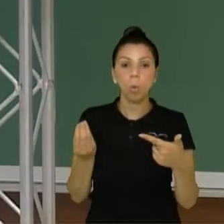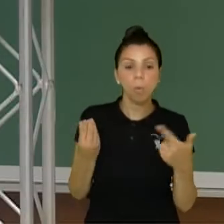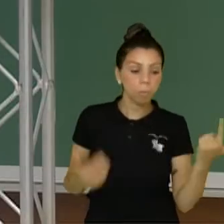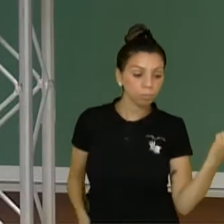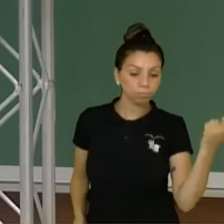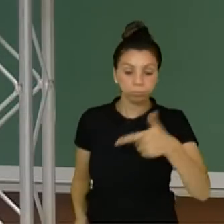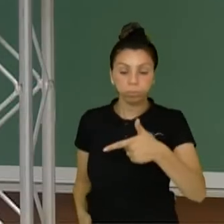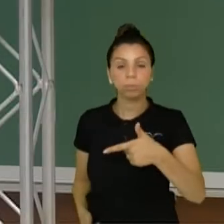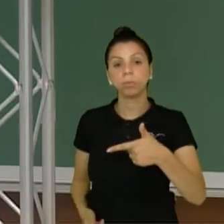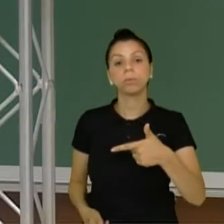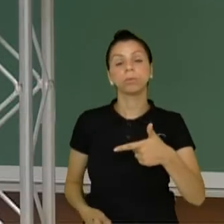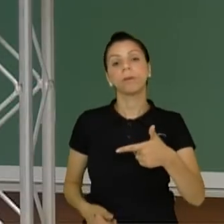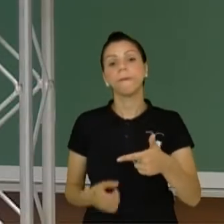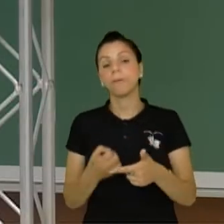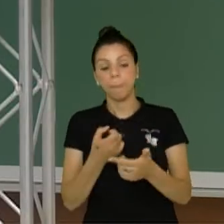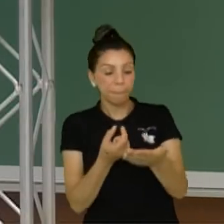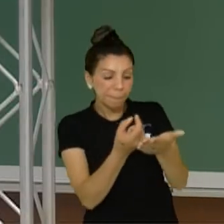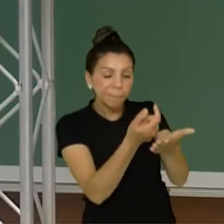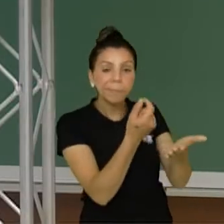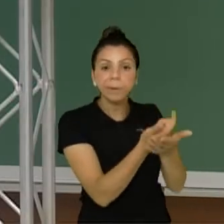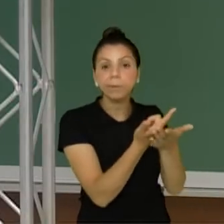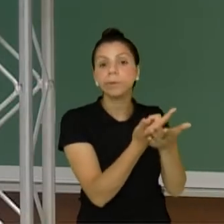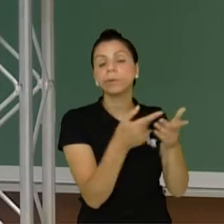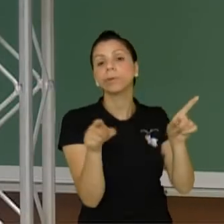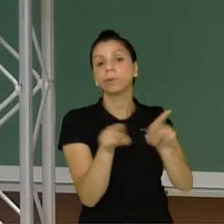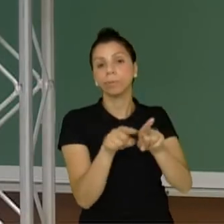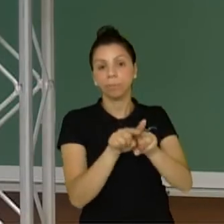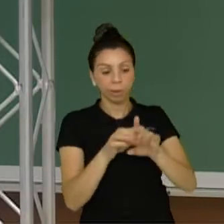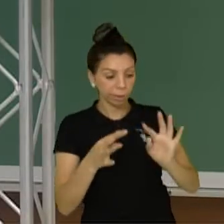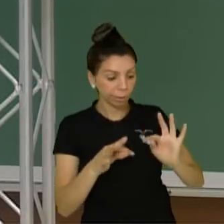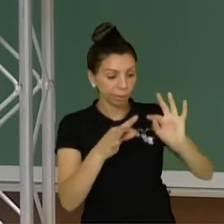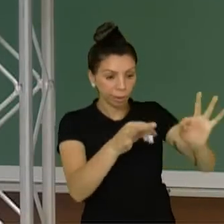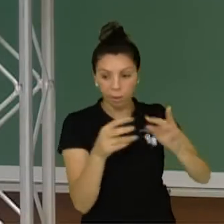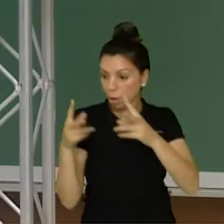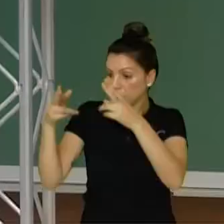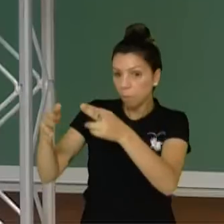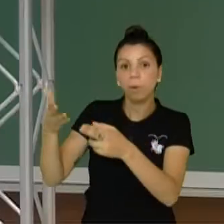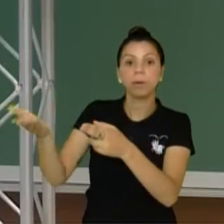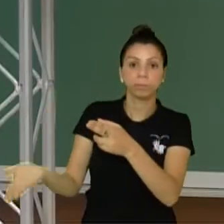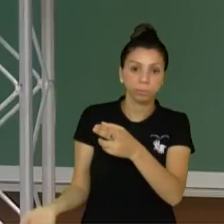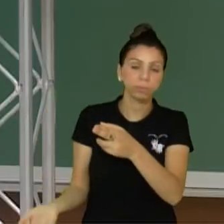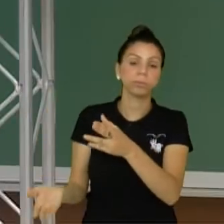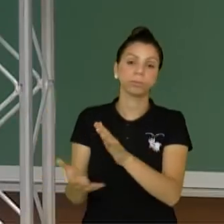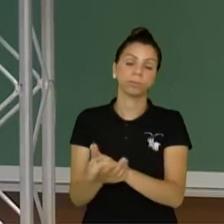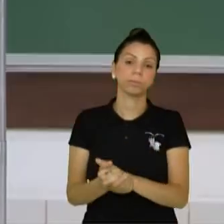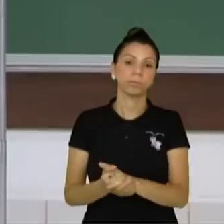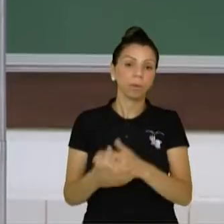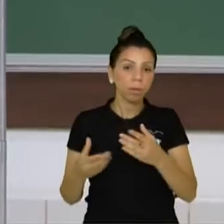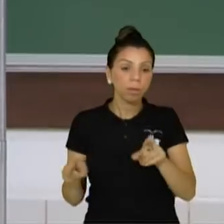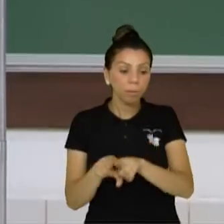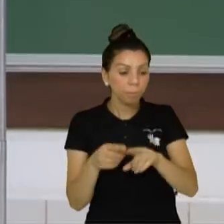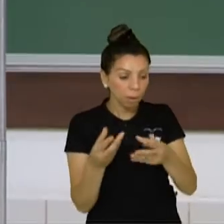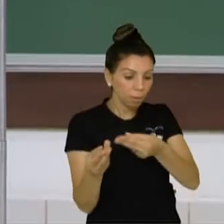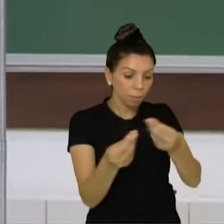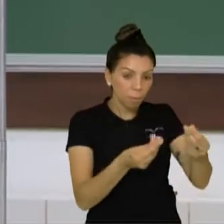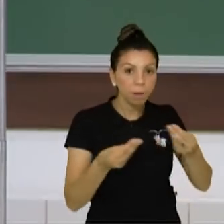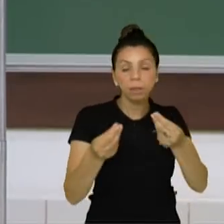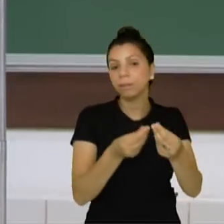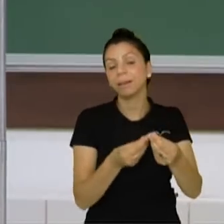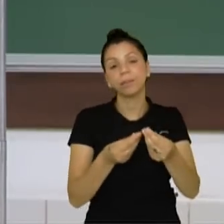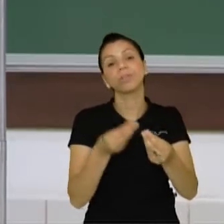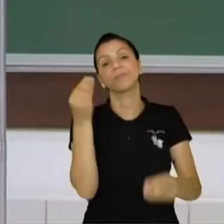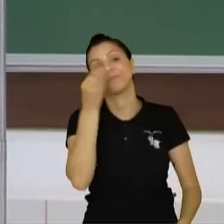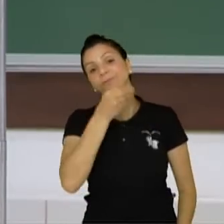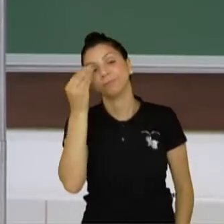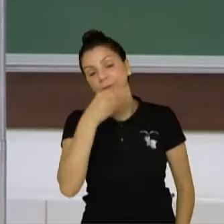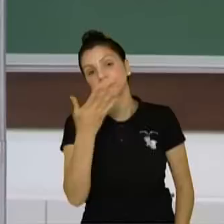manter o preço, não tinham muitas vezes as mesmas tecnologias, a mesma qualidade de um produto. E por conta disso, essa